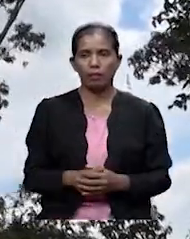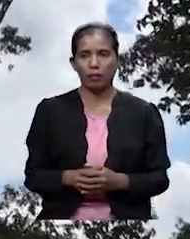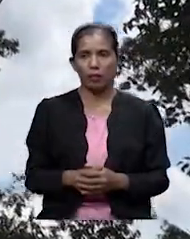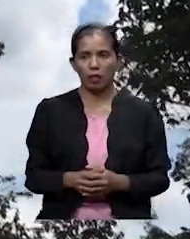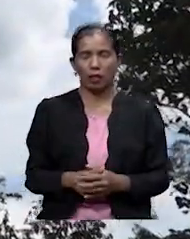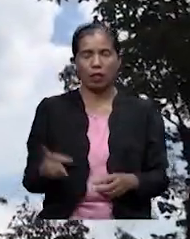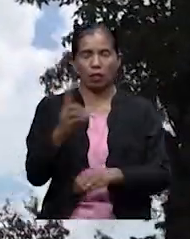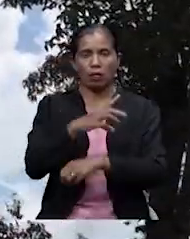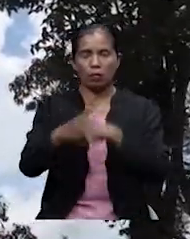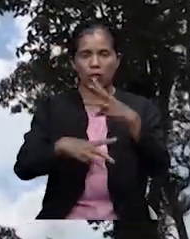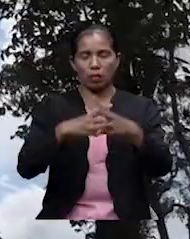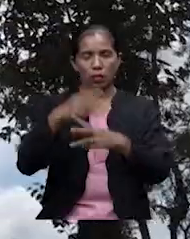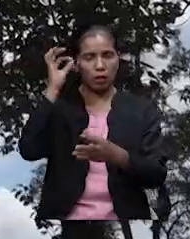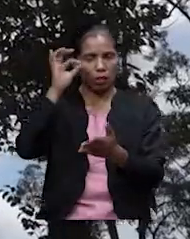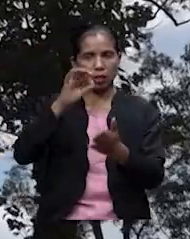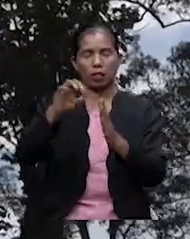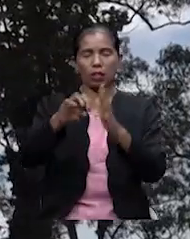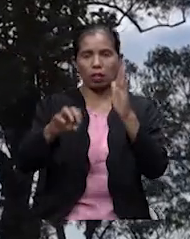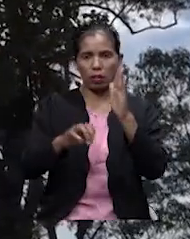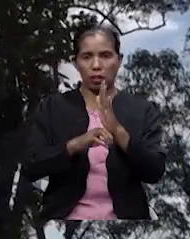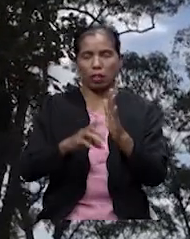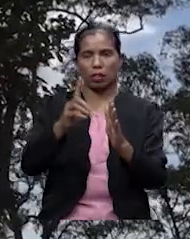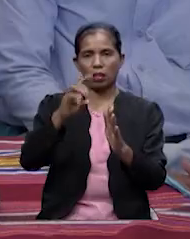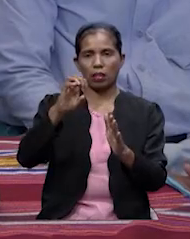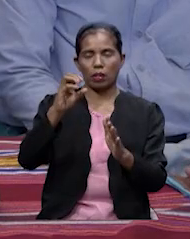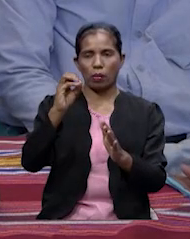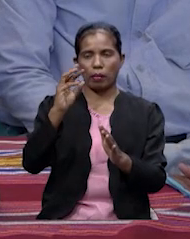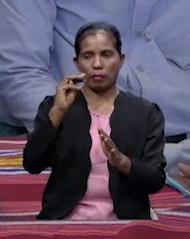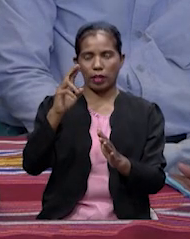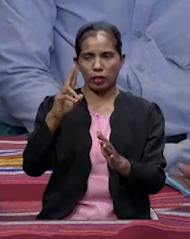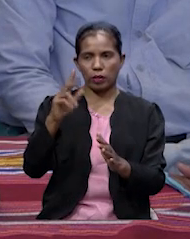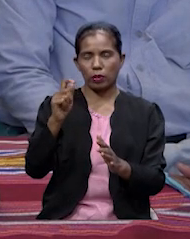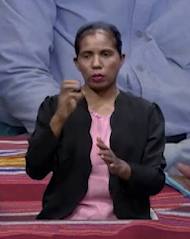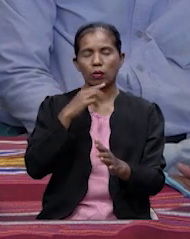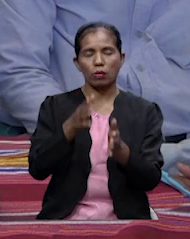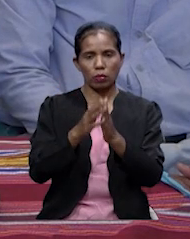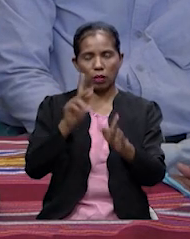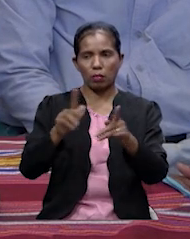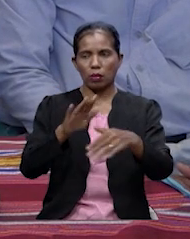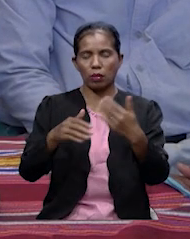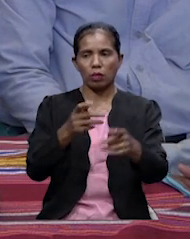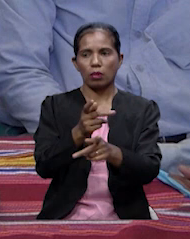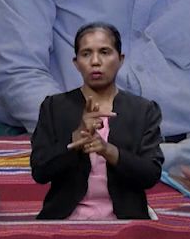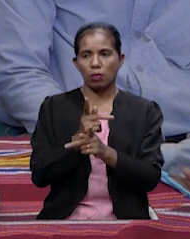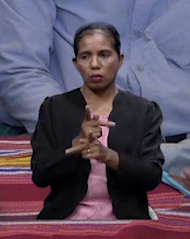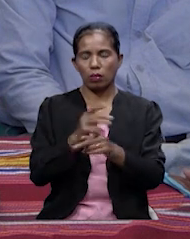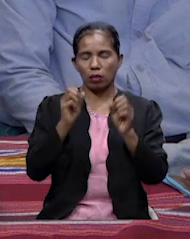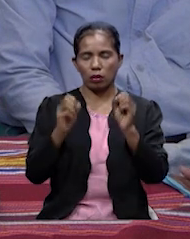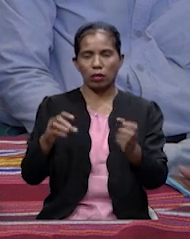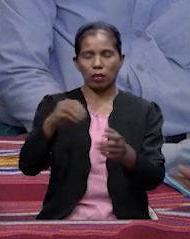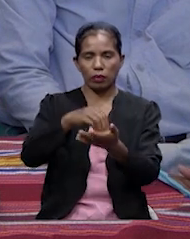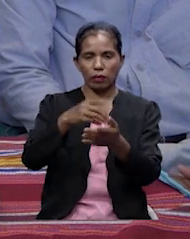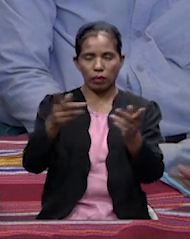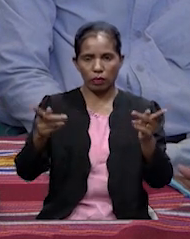Ambiente Tinané, secretário de Estado Meio Ambiente, Diometro do Amaral de Carvalho, o seu emarroto ato protese no conserva ambiente,